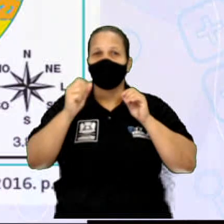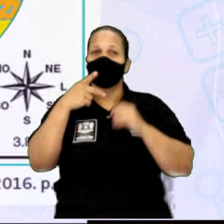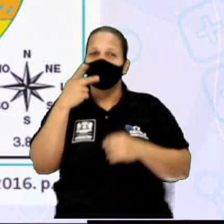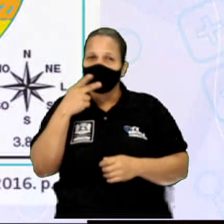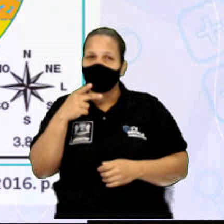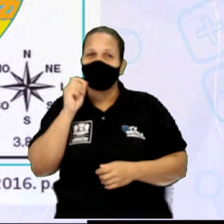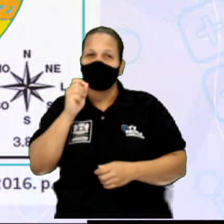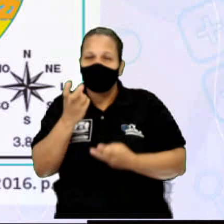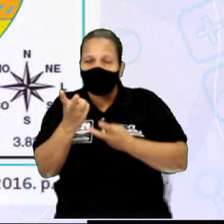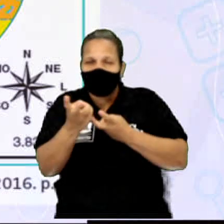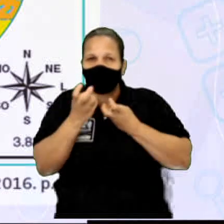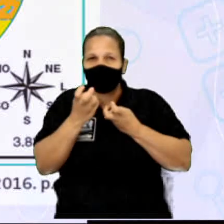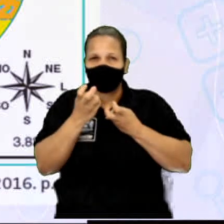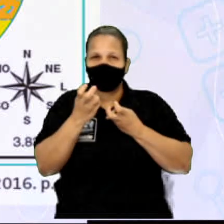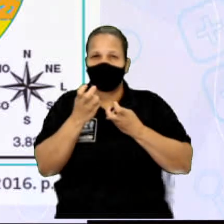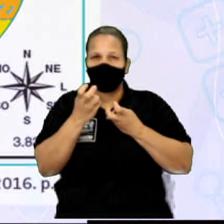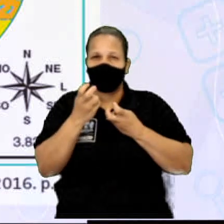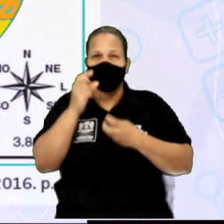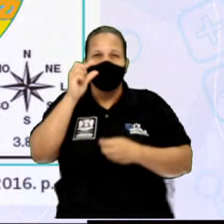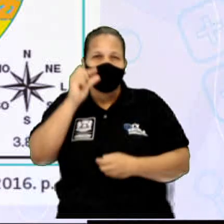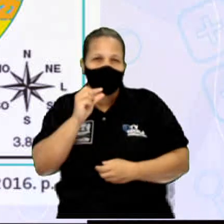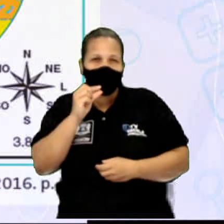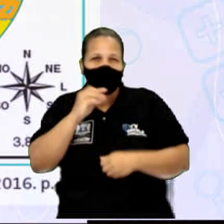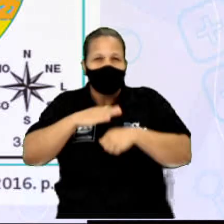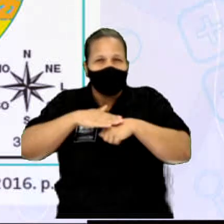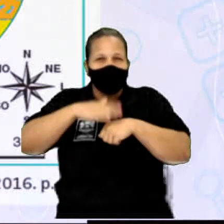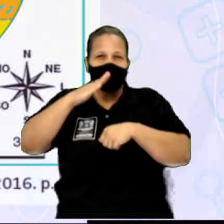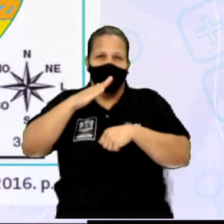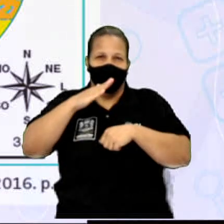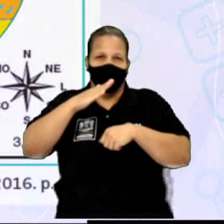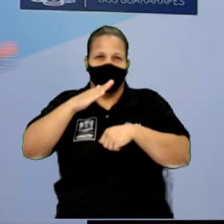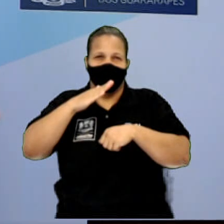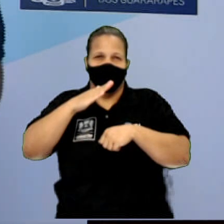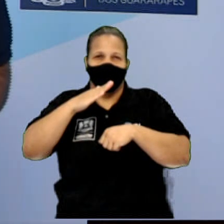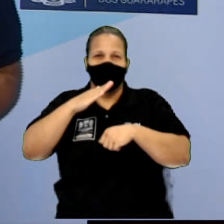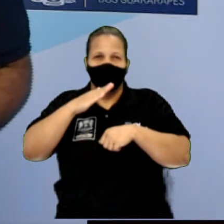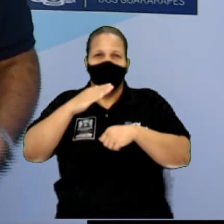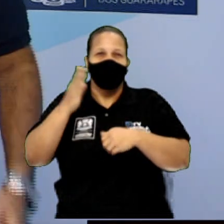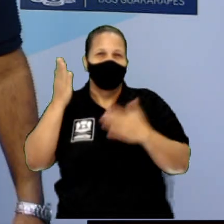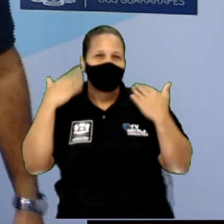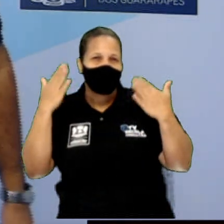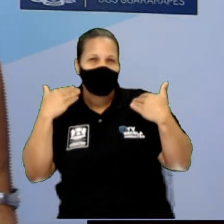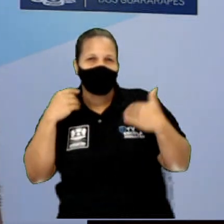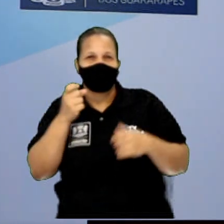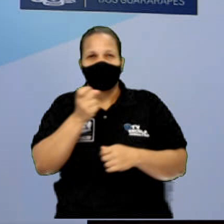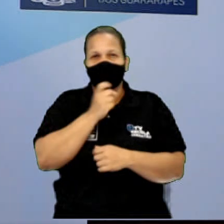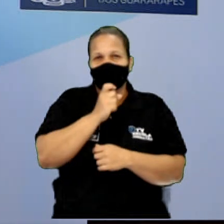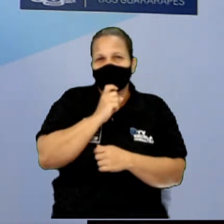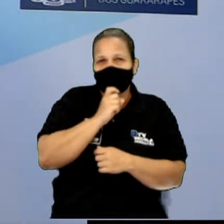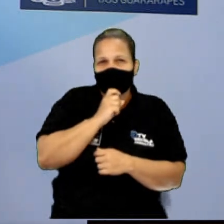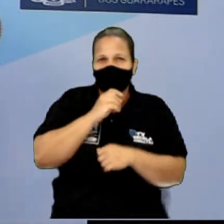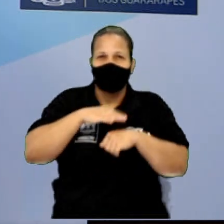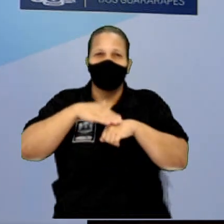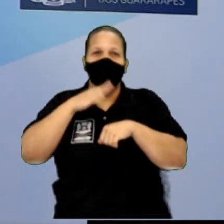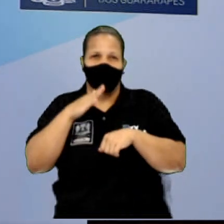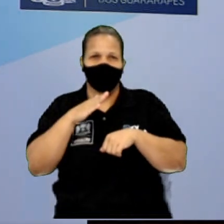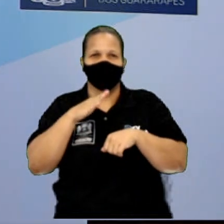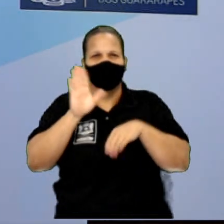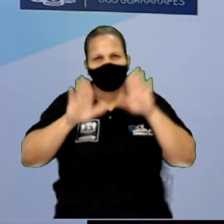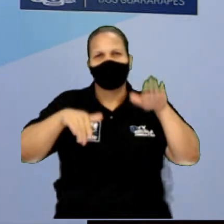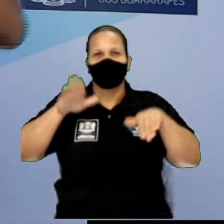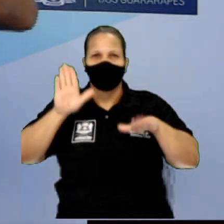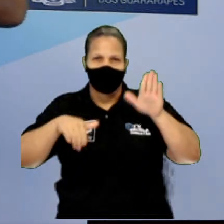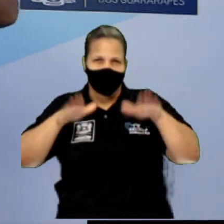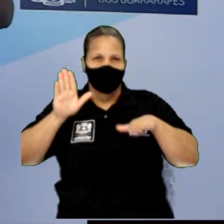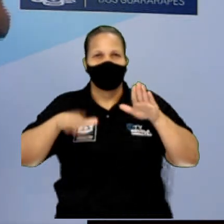latitude, média latitude e alta latitude. Isso também vai determinar, vem aqui comigo, a temperatura. Mas é um outro